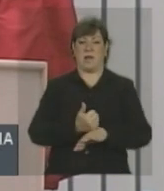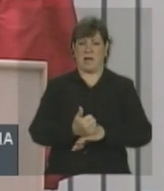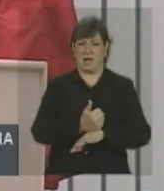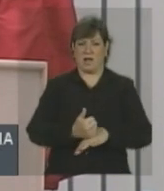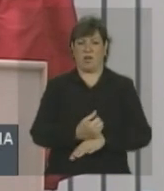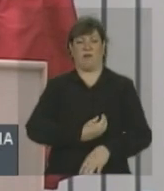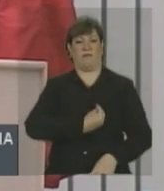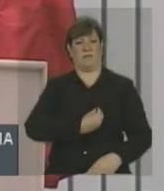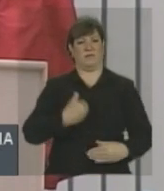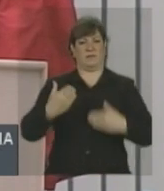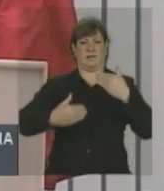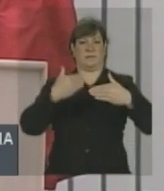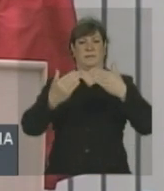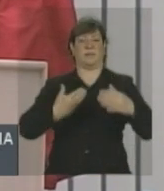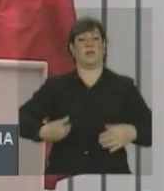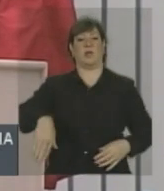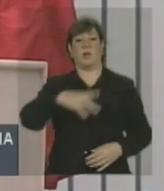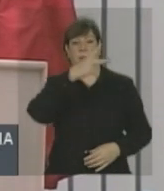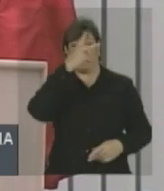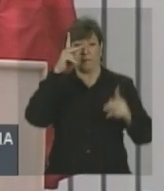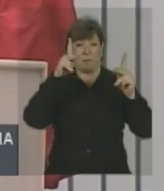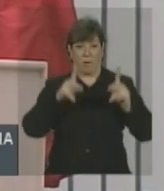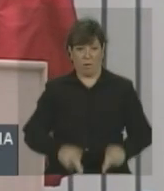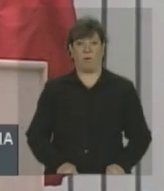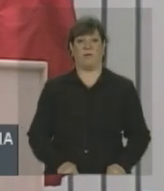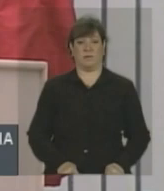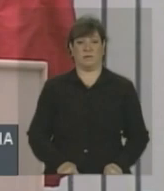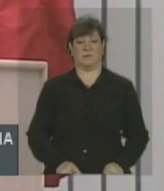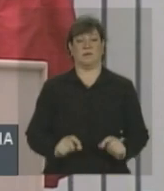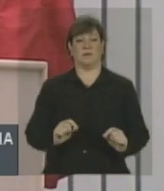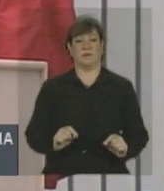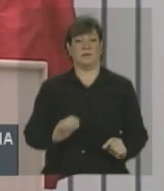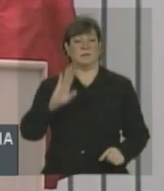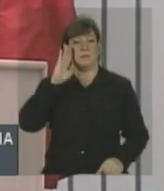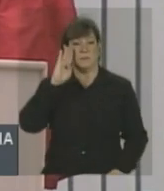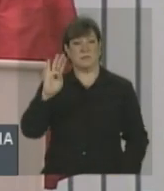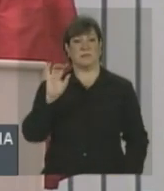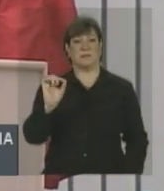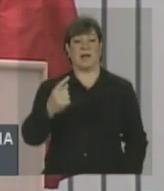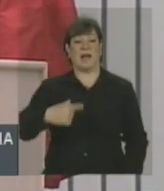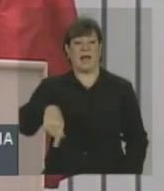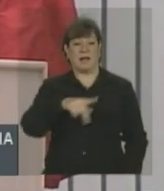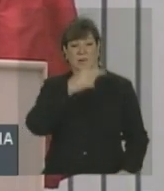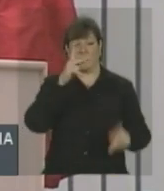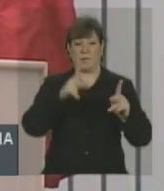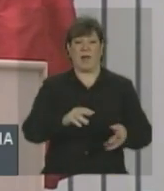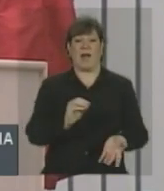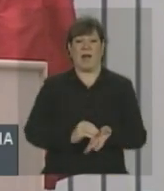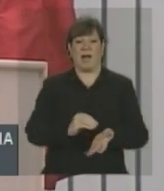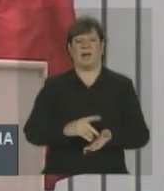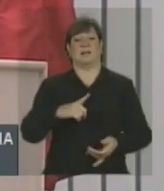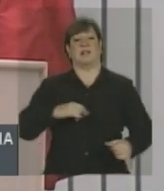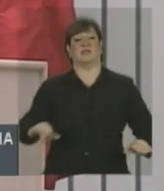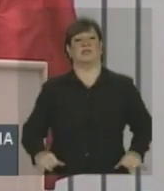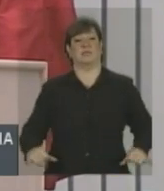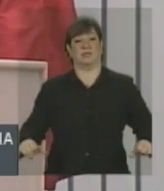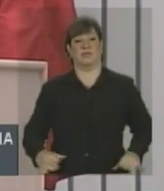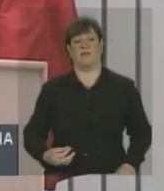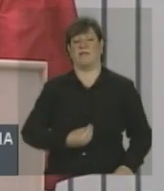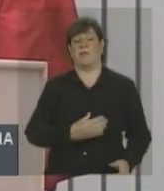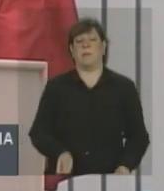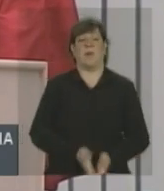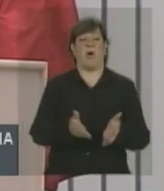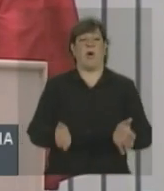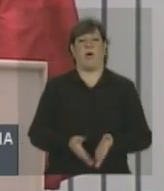de vida a nossos concidadãos, particularmente aos que ainda vivem em situação de